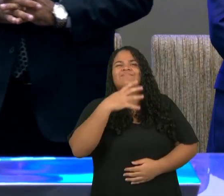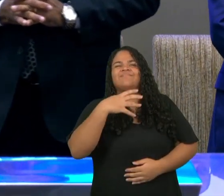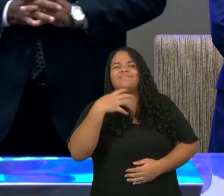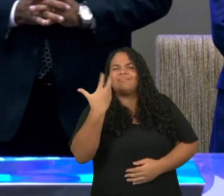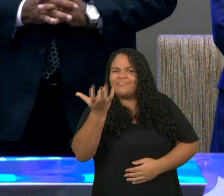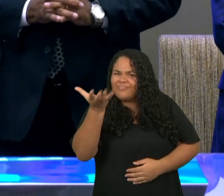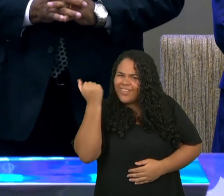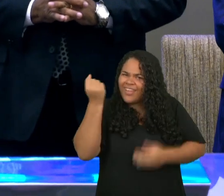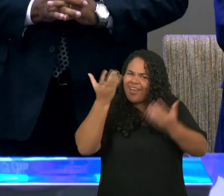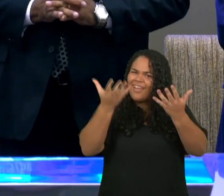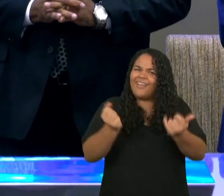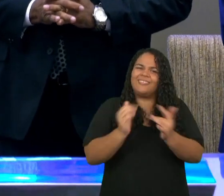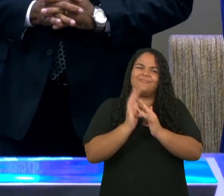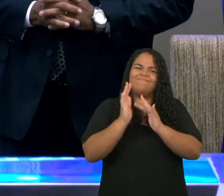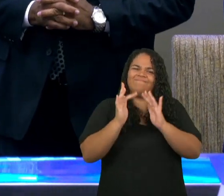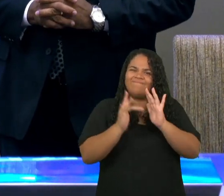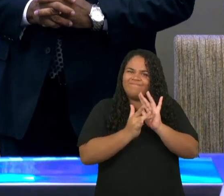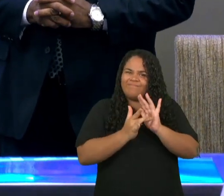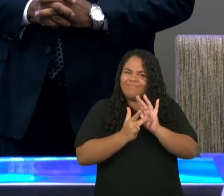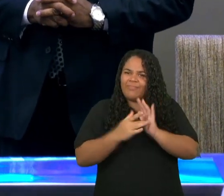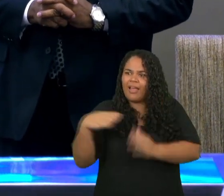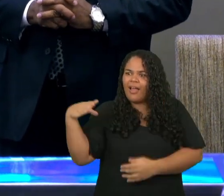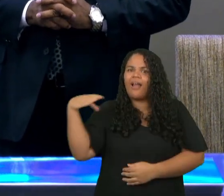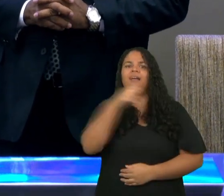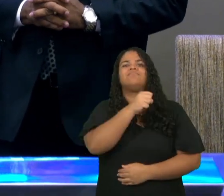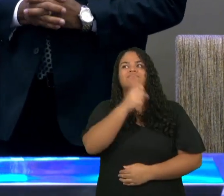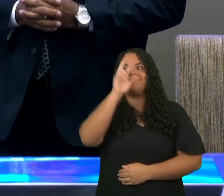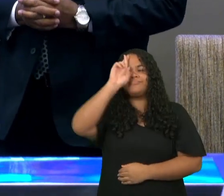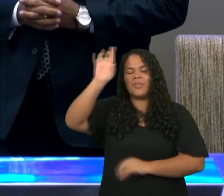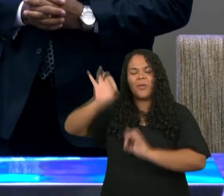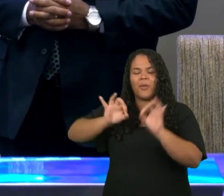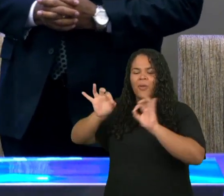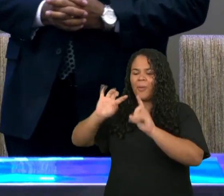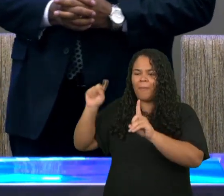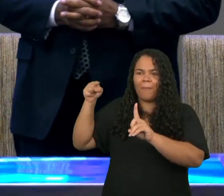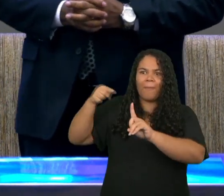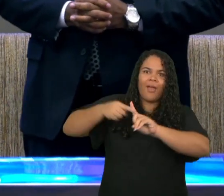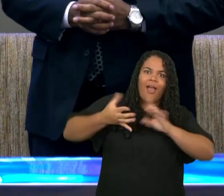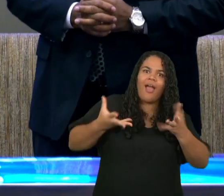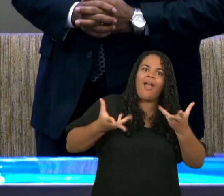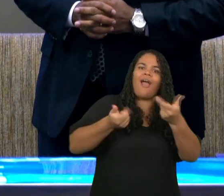aí? Corra para o propósito de Deus.